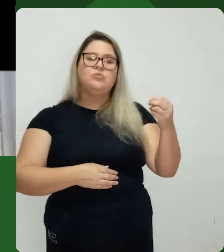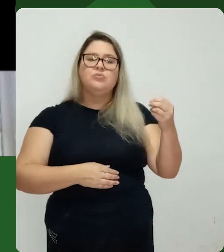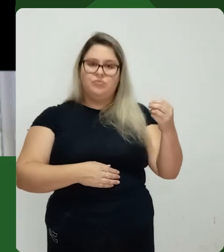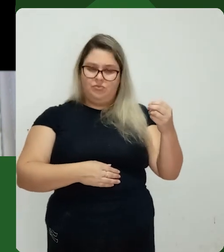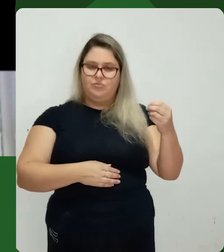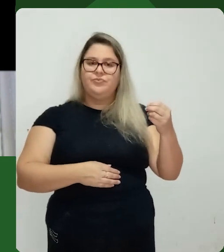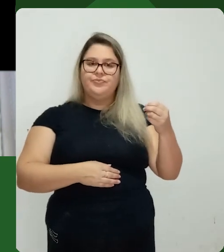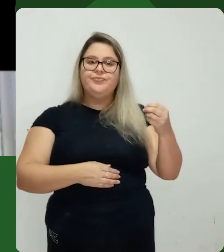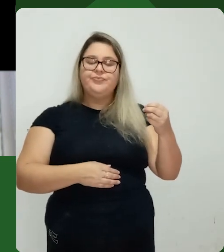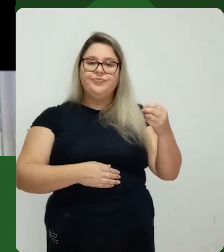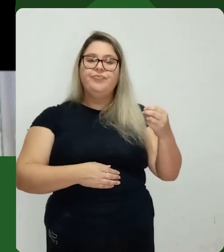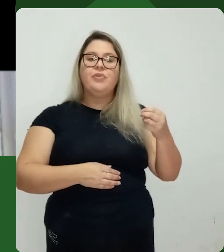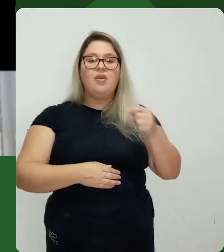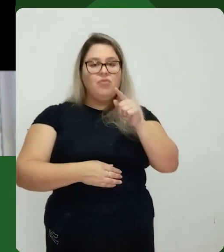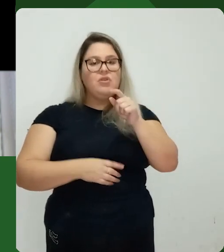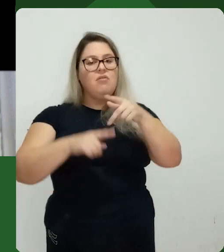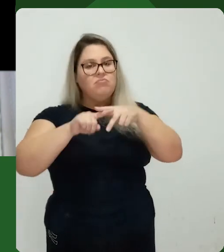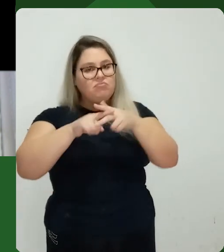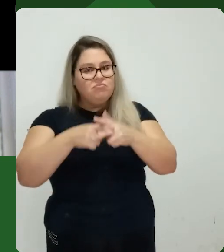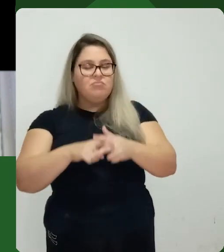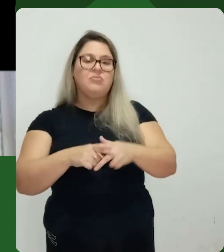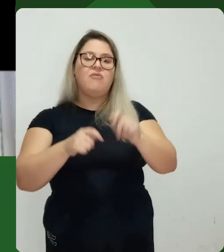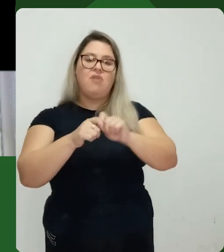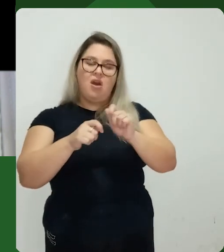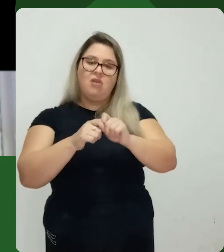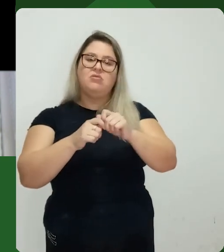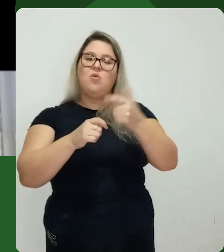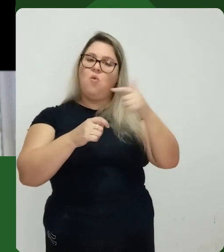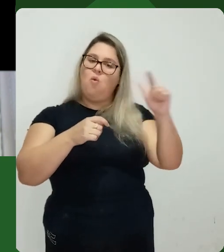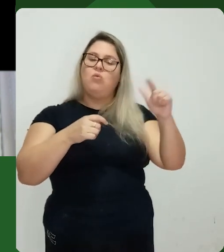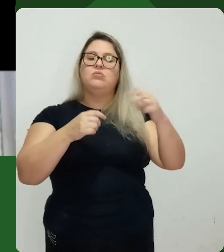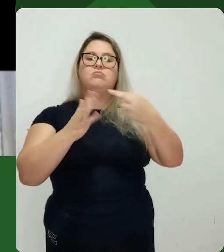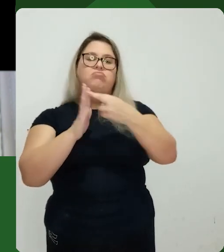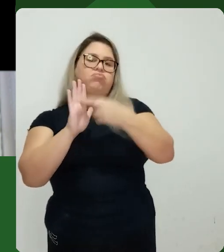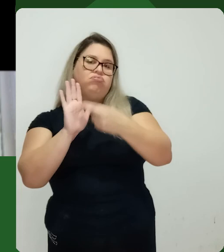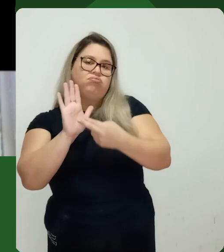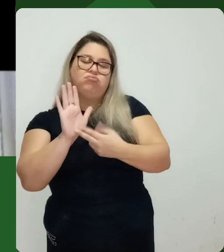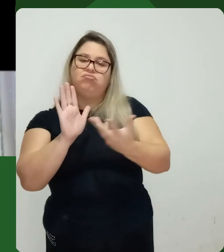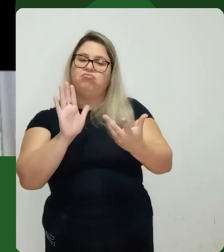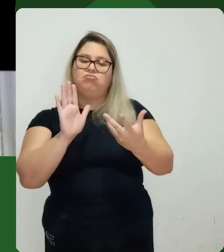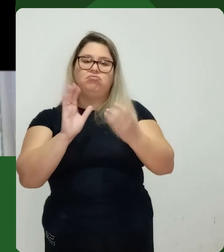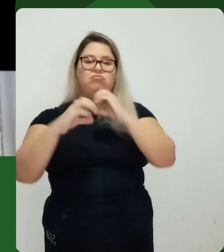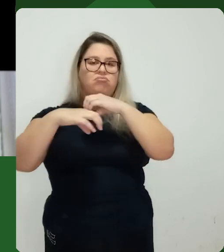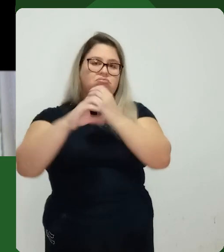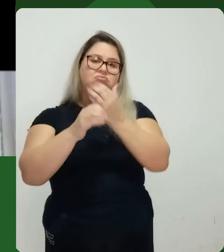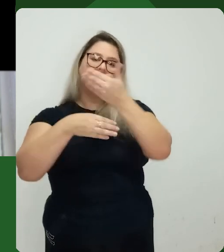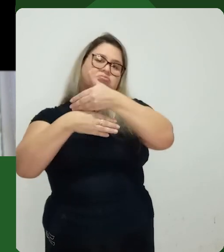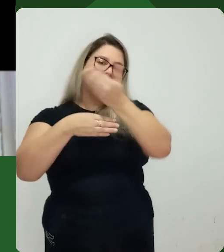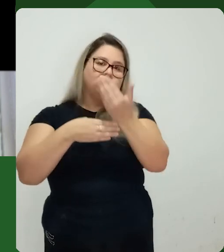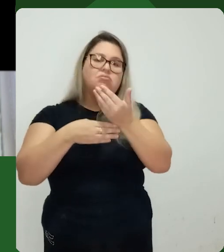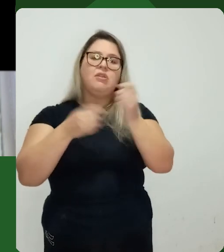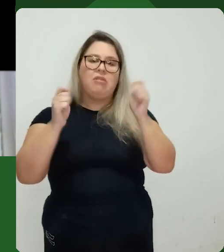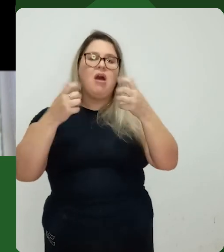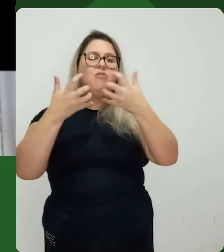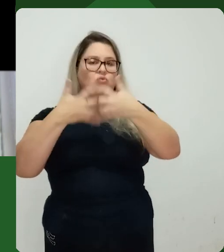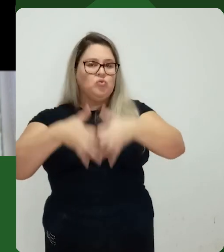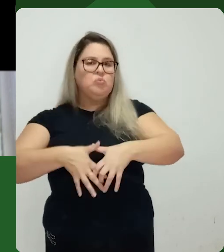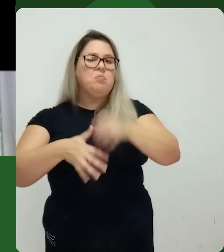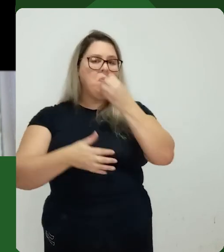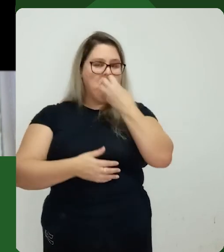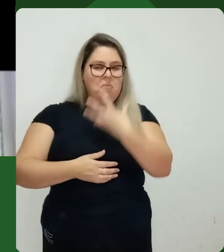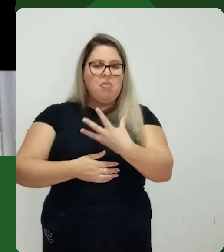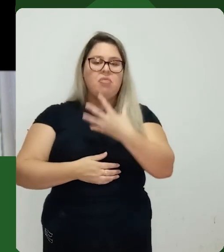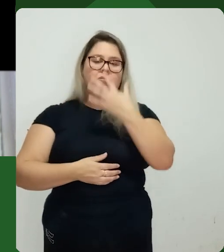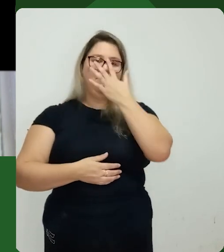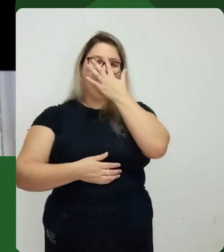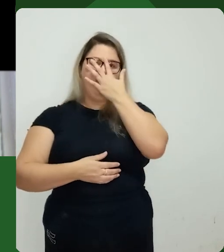parado, não tem por que você trabalhar com ISO alto. Você pode deixar um ISO baixinho, trabalha com ISO 100, ISO 200, não sobe de 400. E